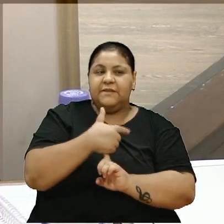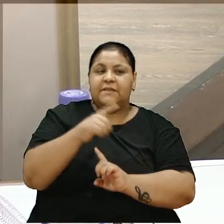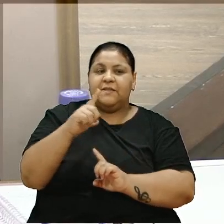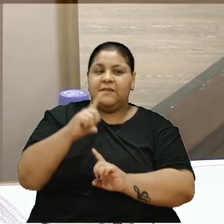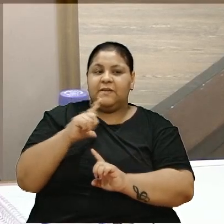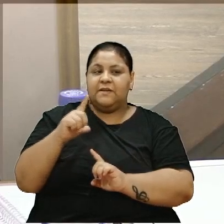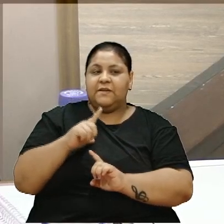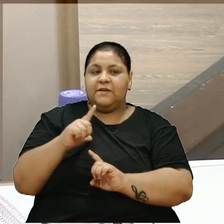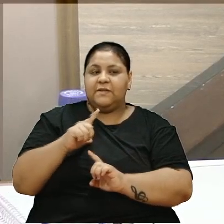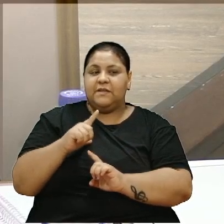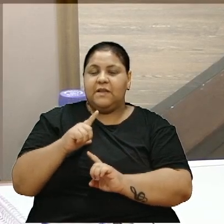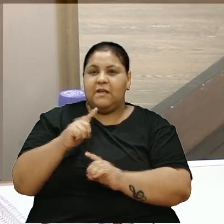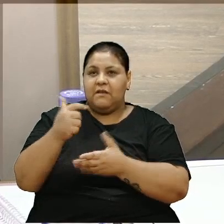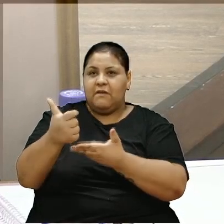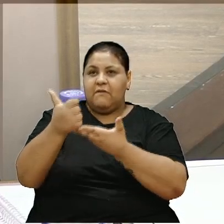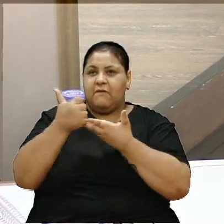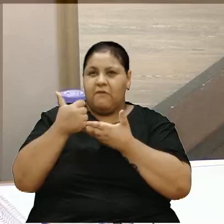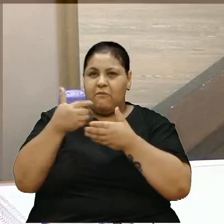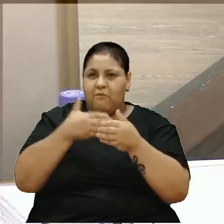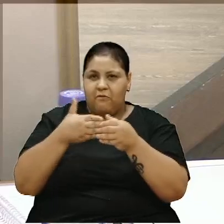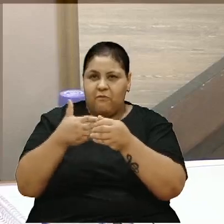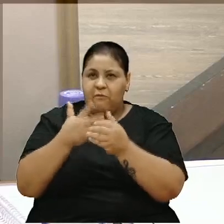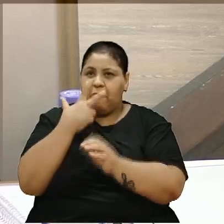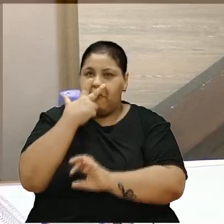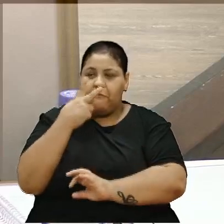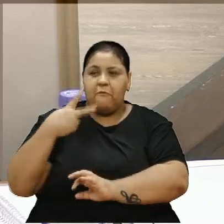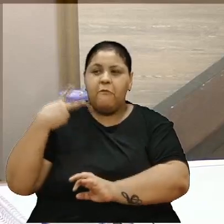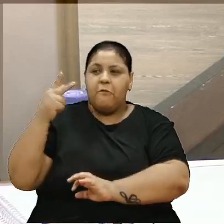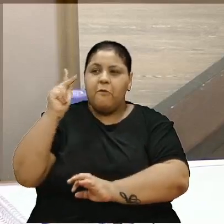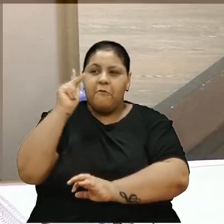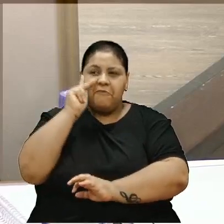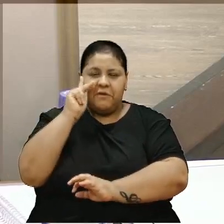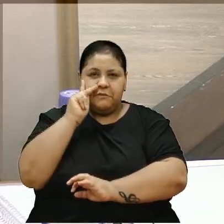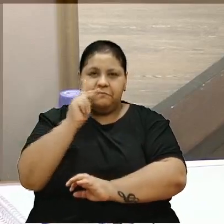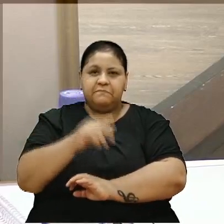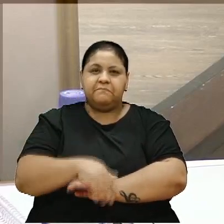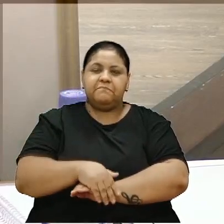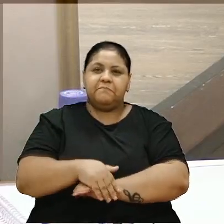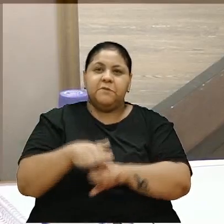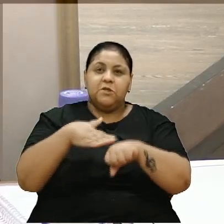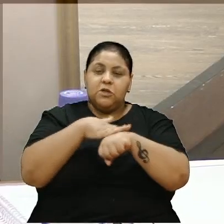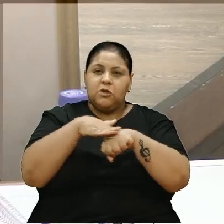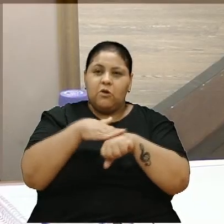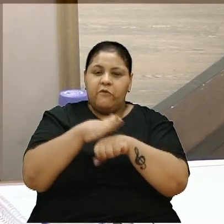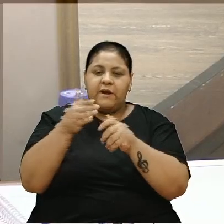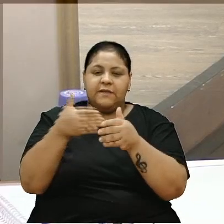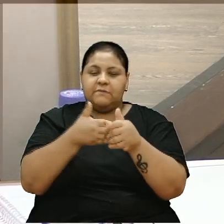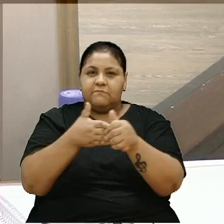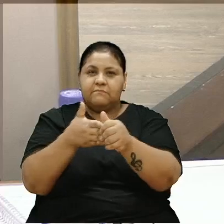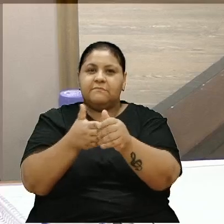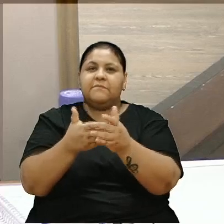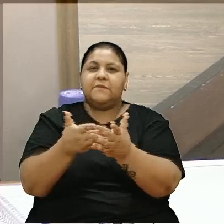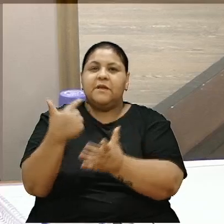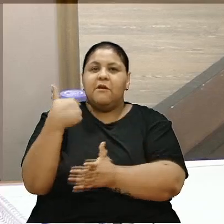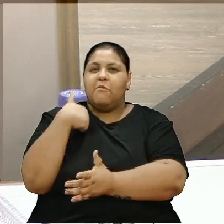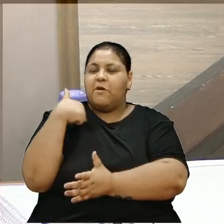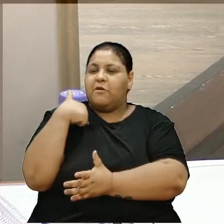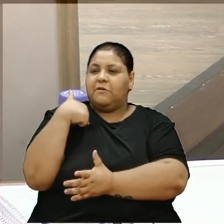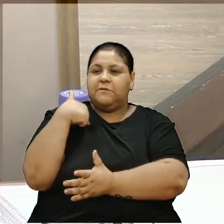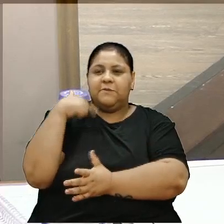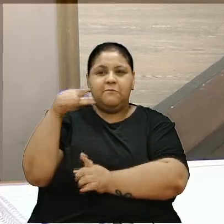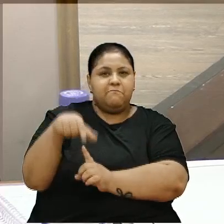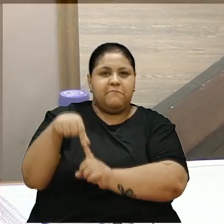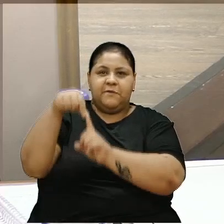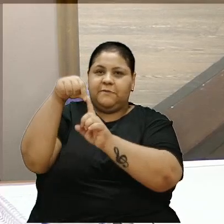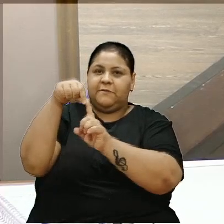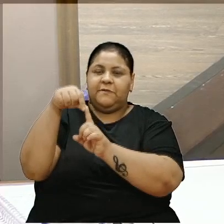tenho contado muito, me orientado, assim como o vereador Libardi citou antes, que conversa, orienta, e isso para nós é primordial.